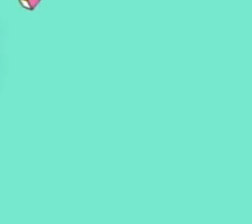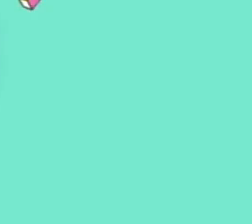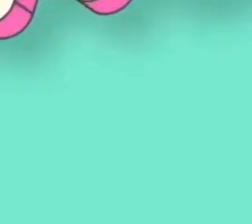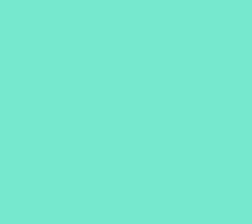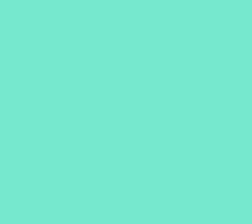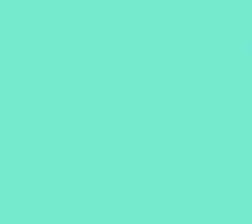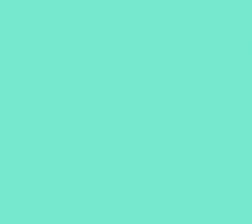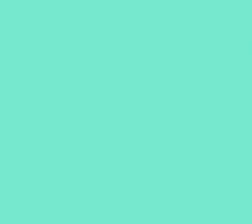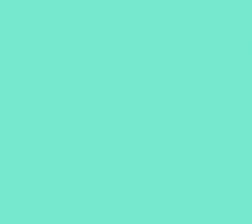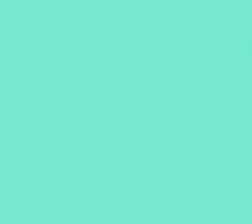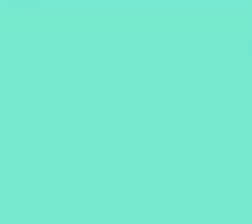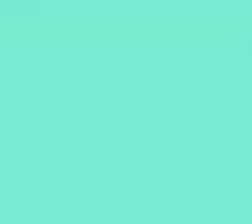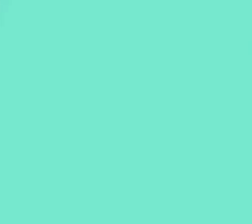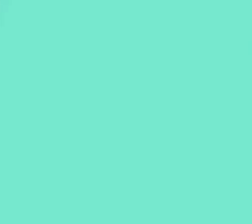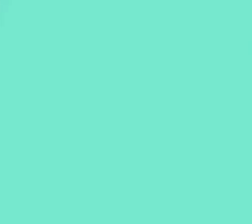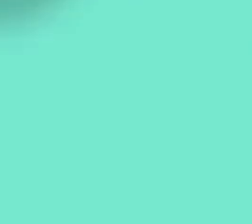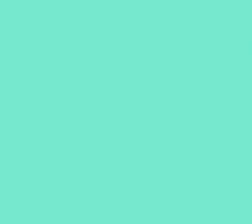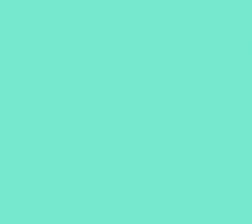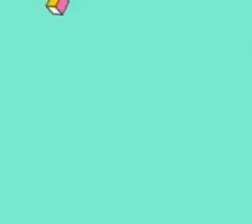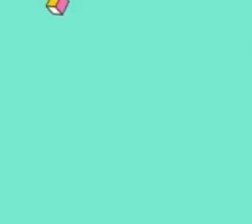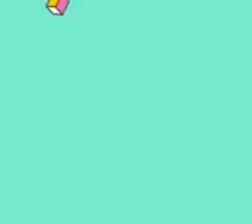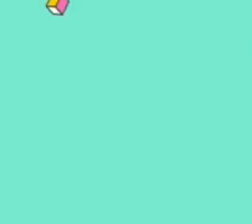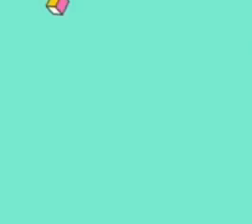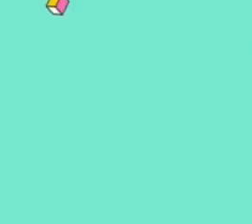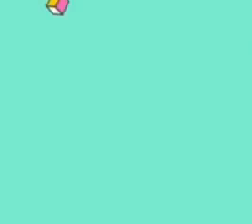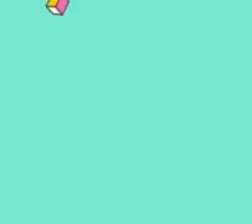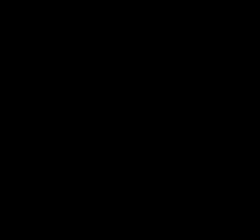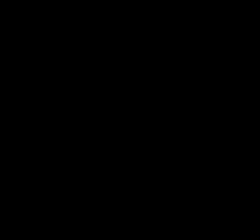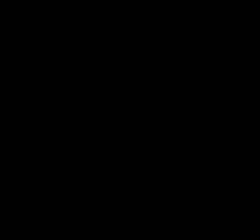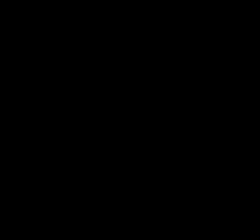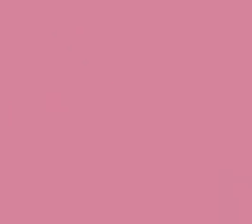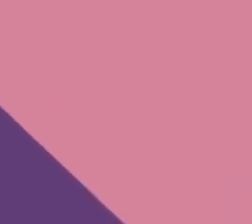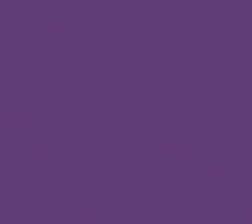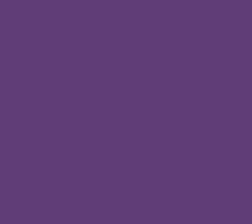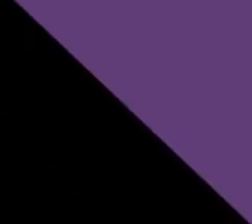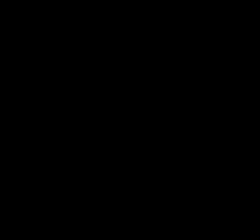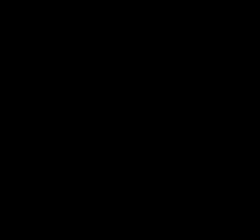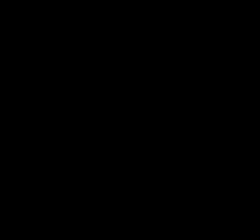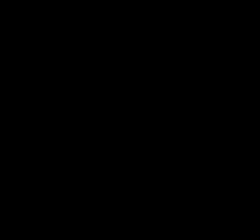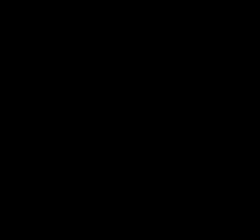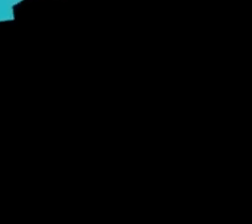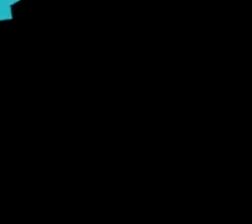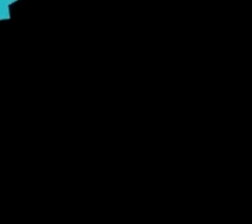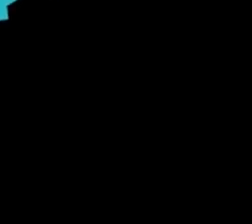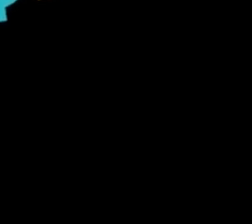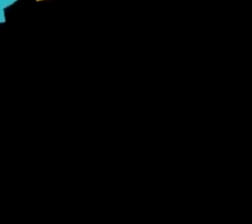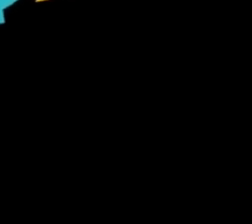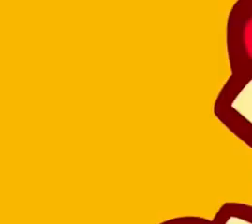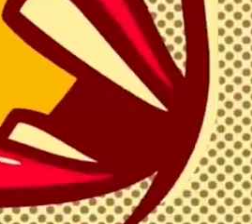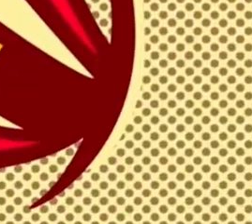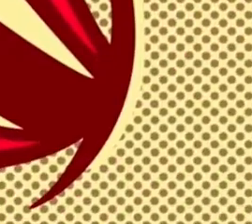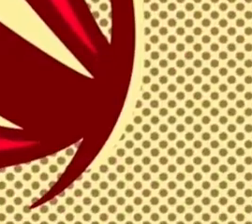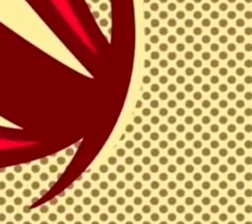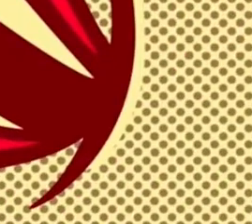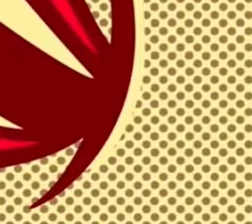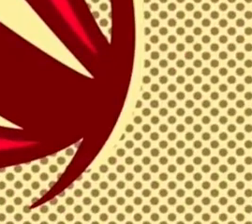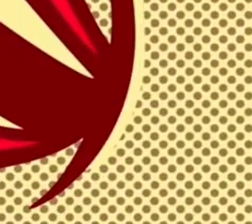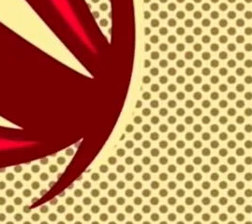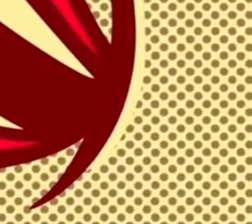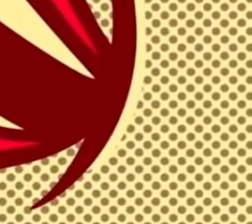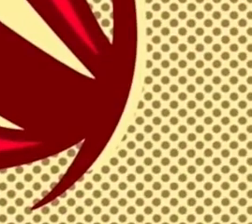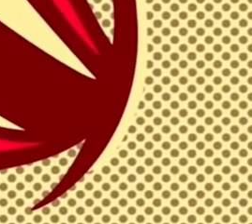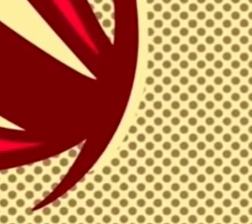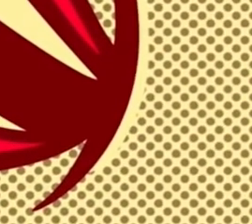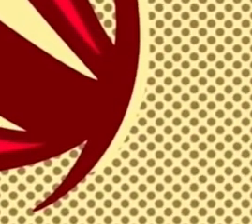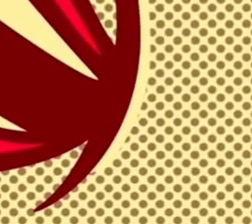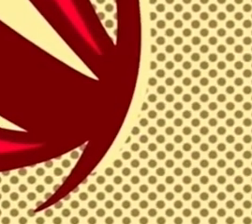Seja em casa, no campo, na rua ou na praça, chega de mordaça,